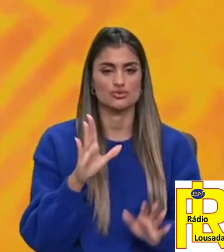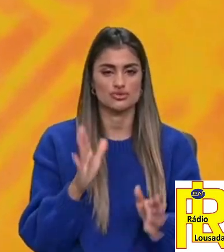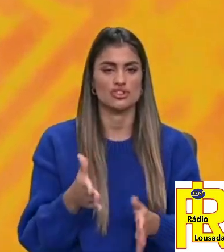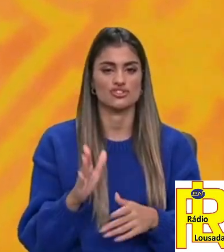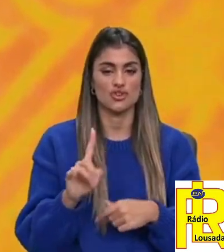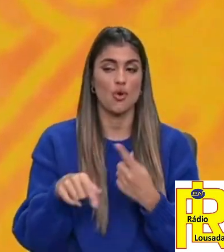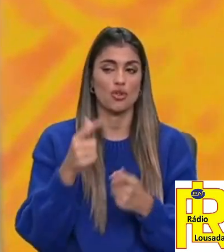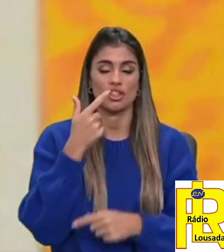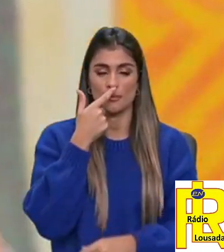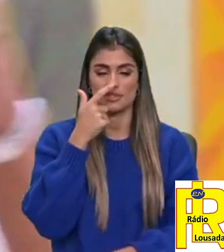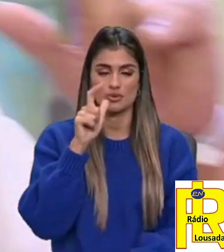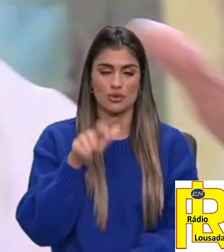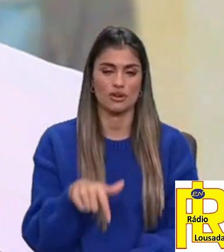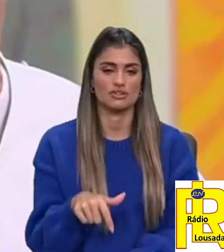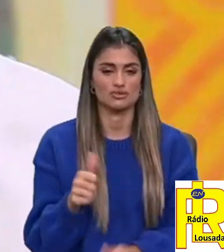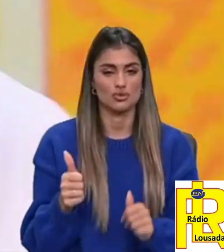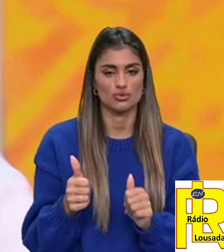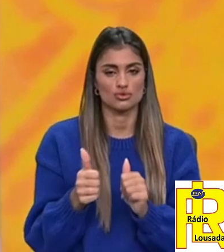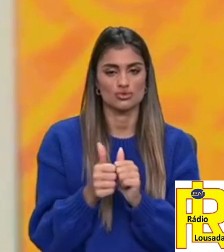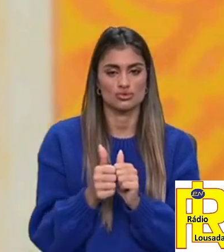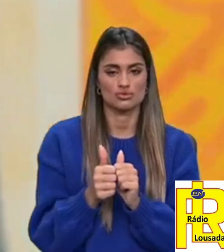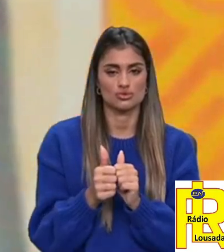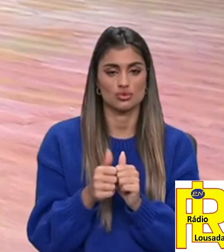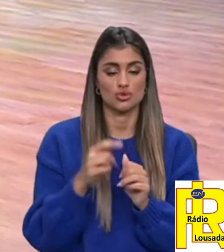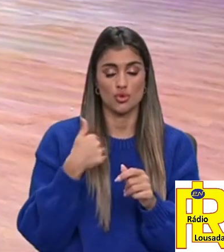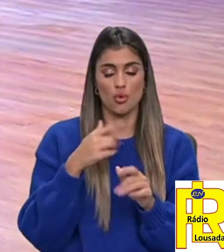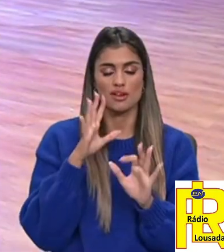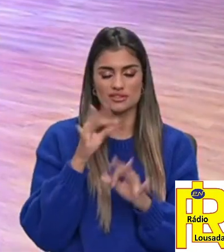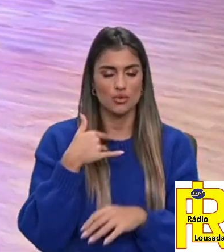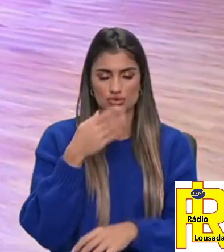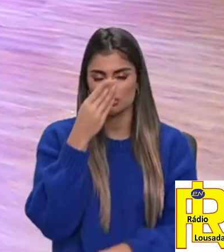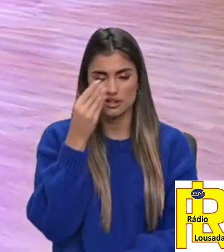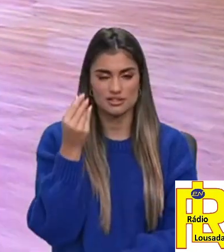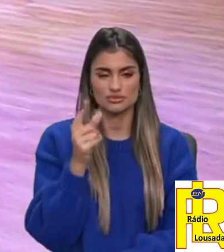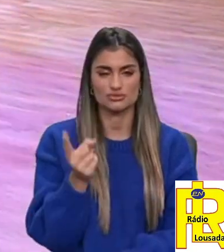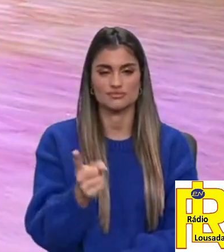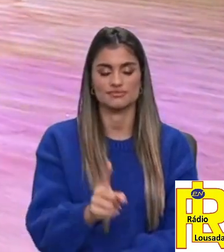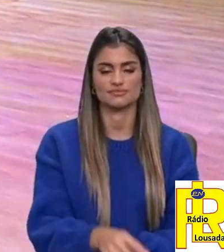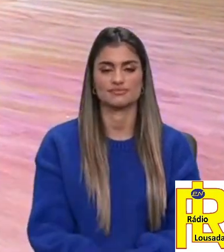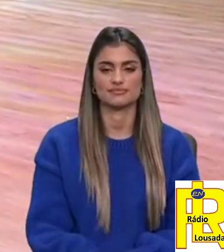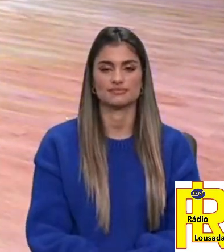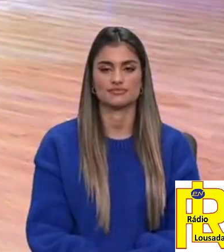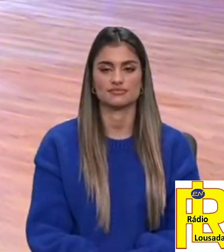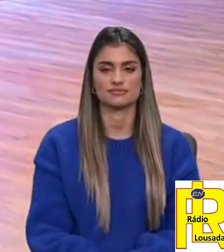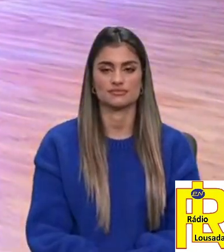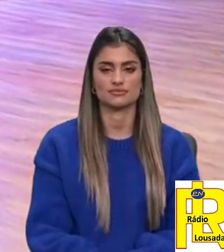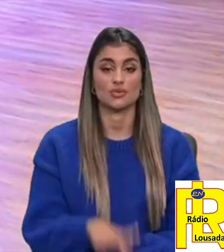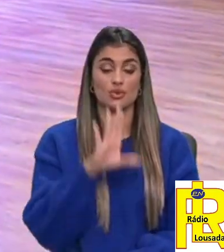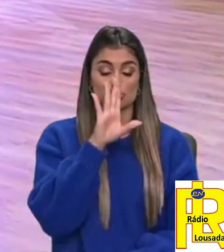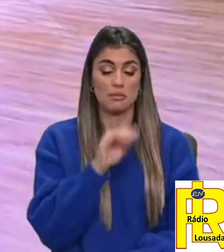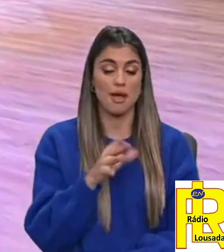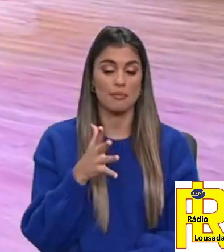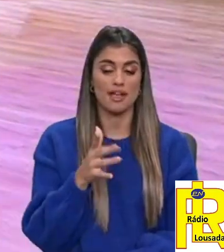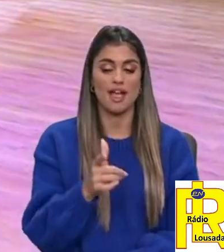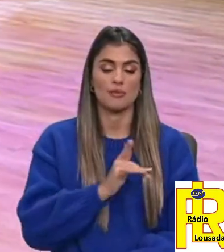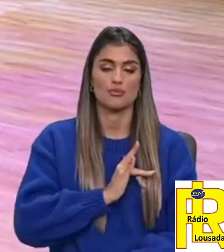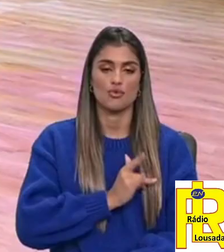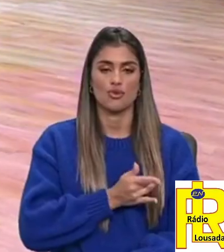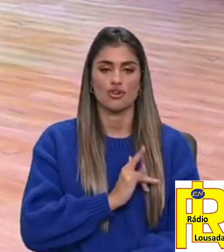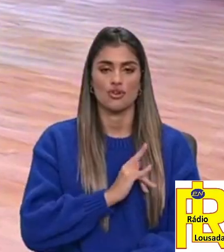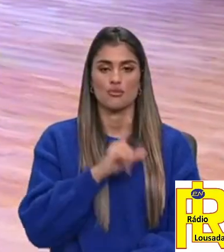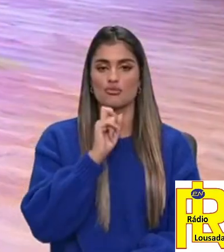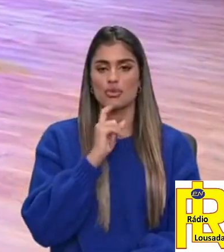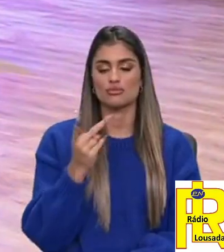outro, ainda assim não me esquece. Quem sabe amanhã, amor,